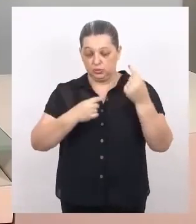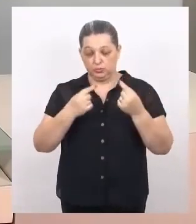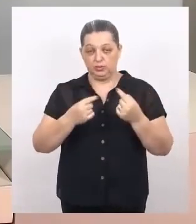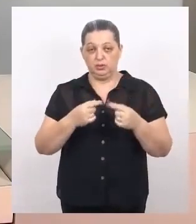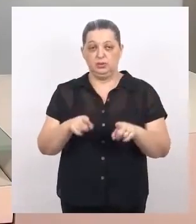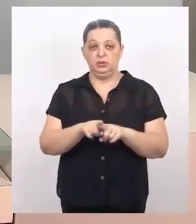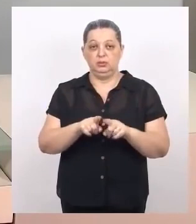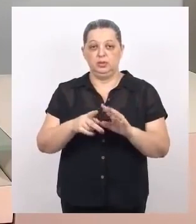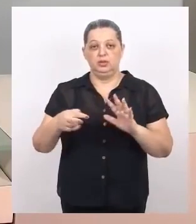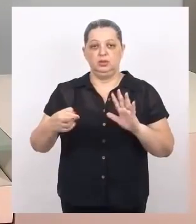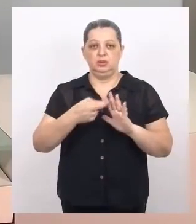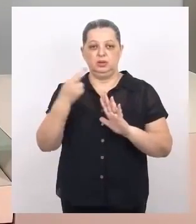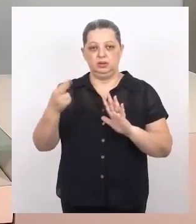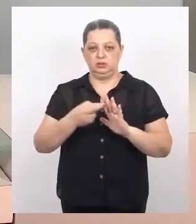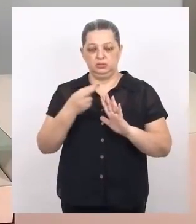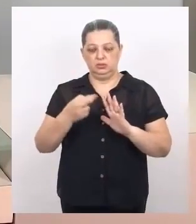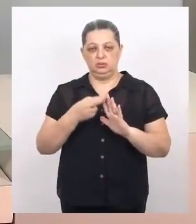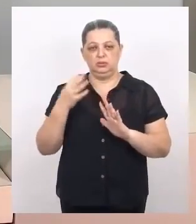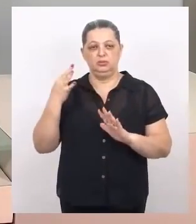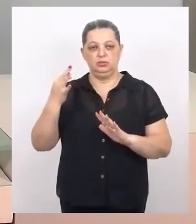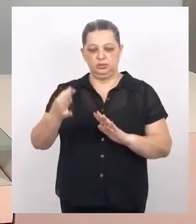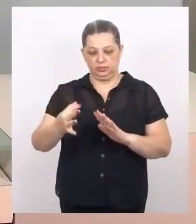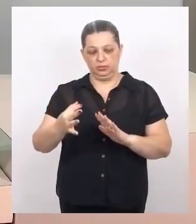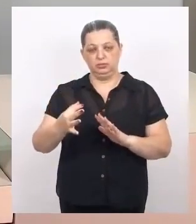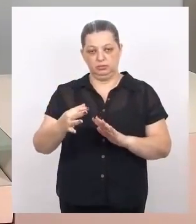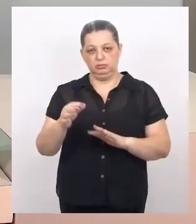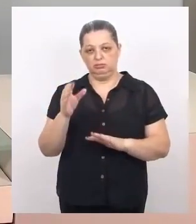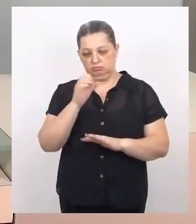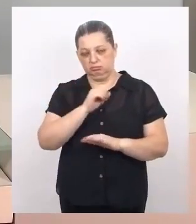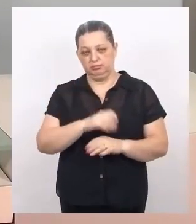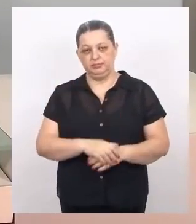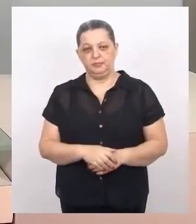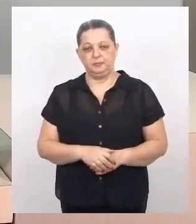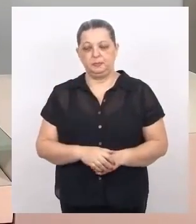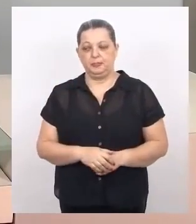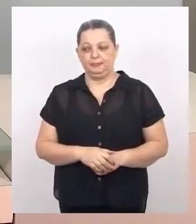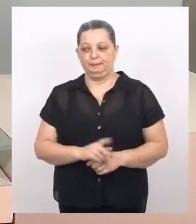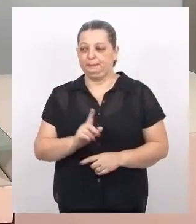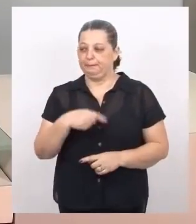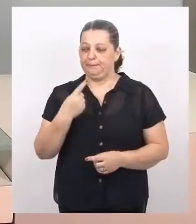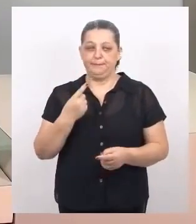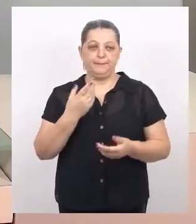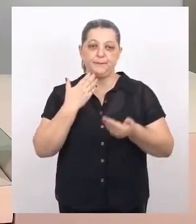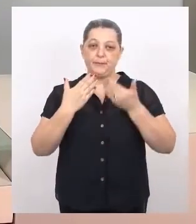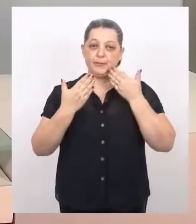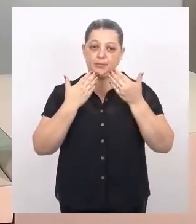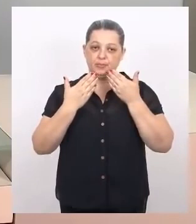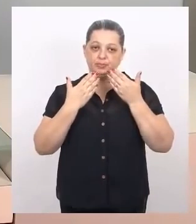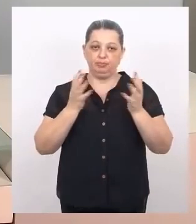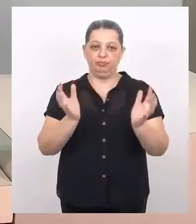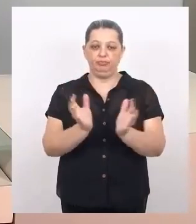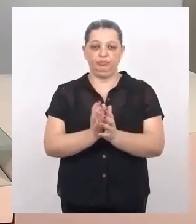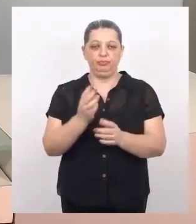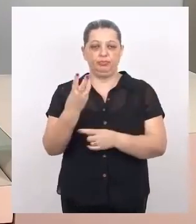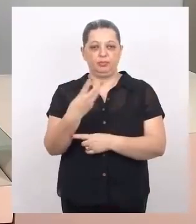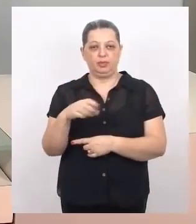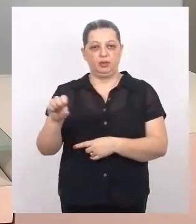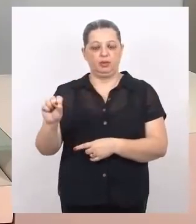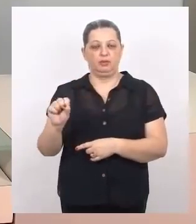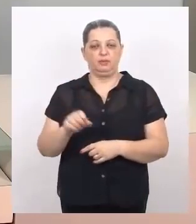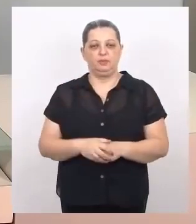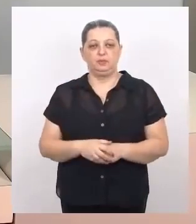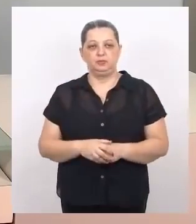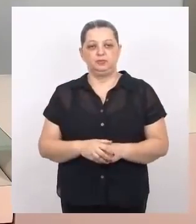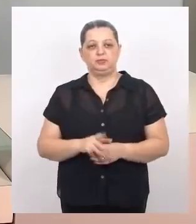ela vai sair muito, muito em breve, tá? E aí a gente está conversando com o pessoal da EFAB para abrir um formulário específico sobre